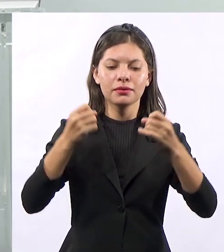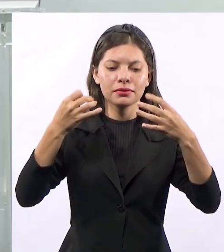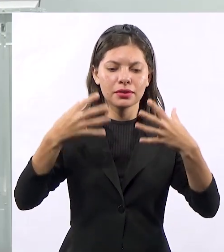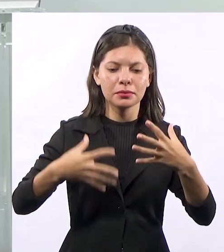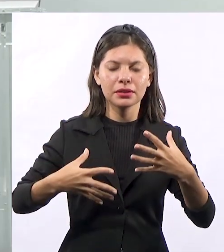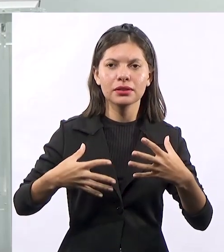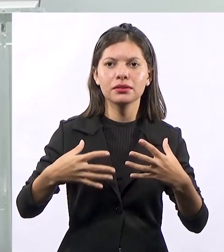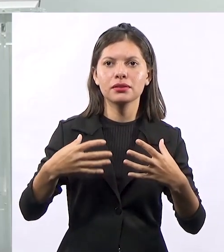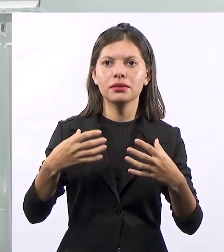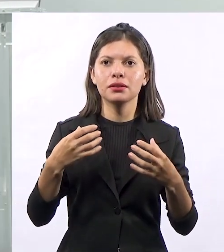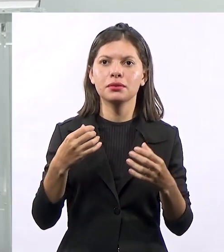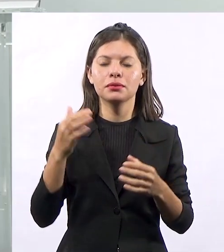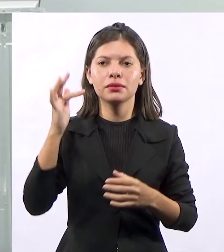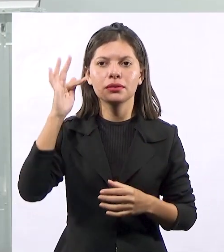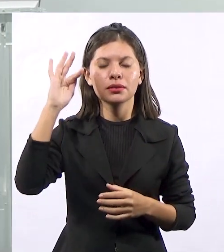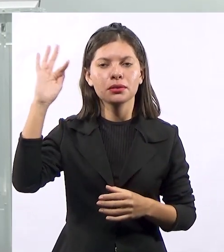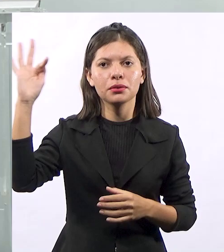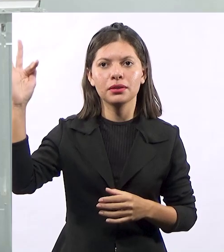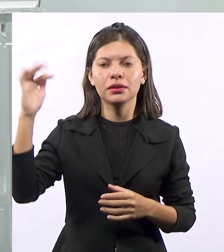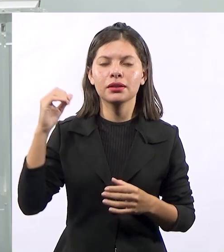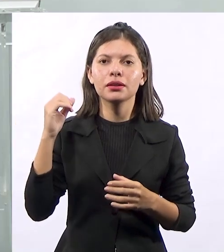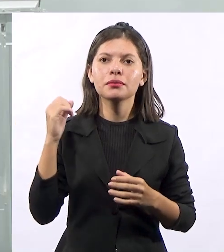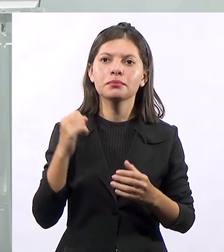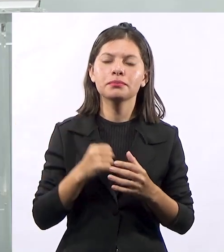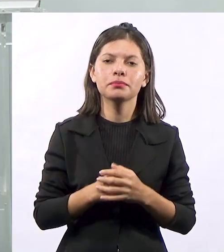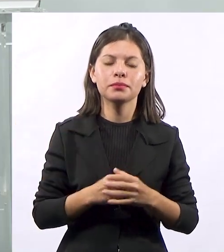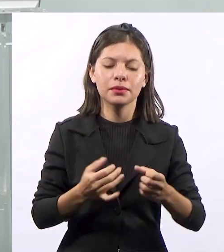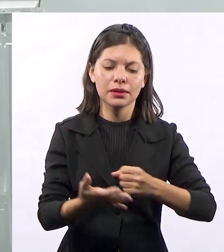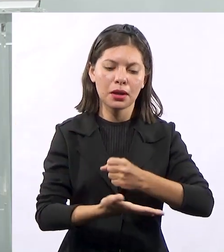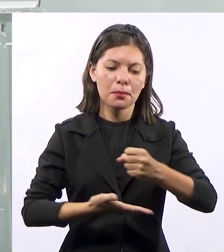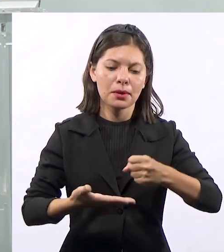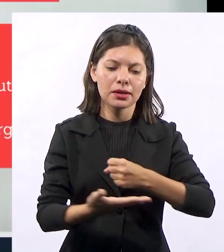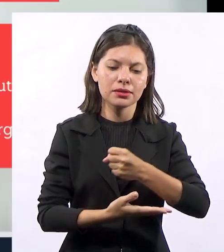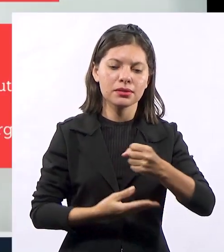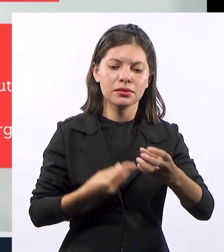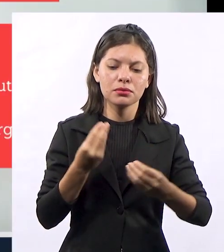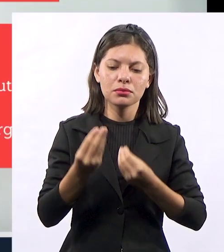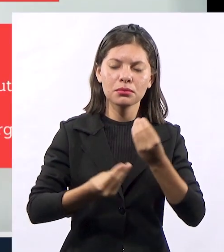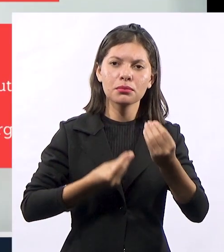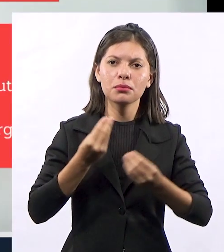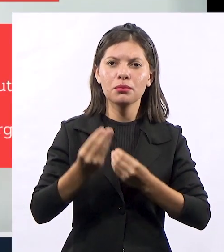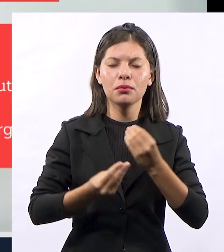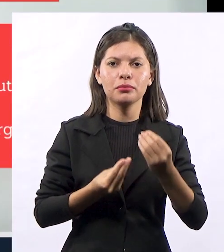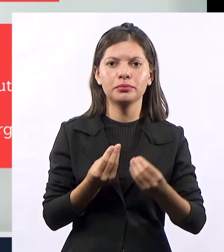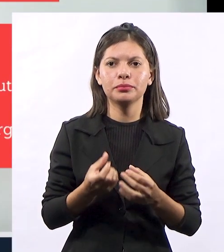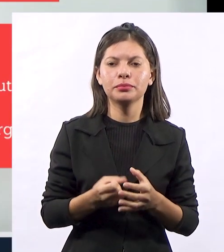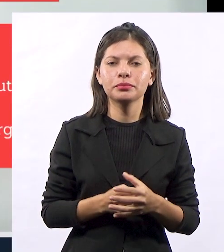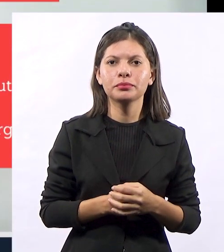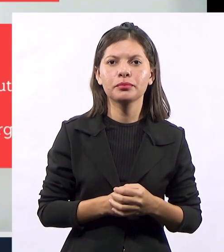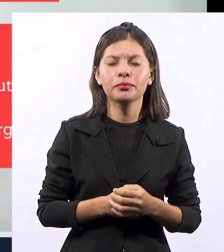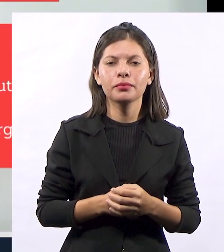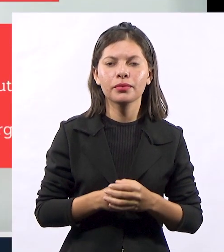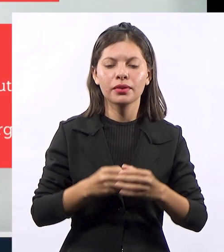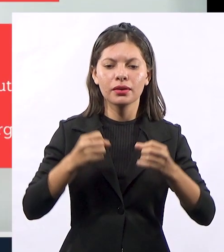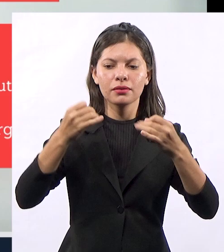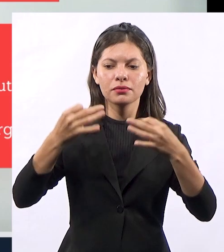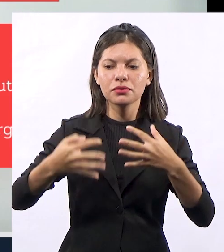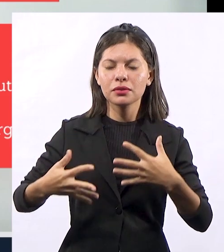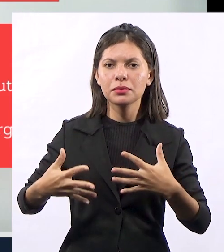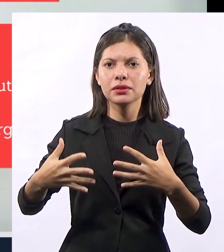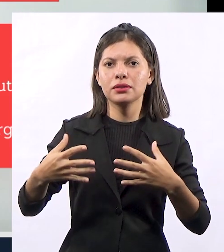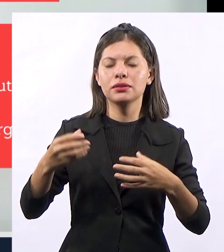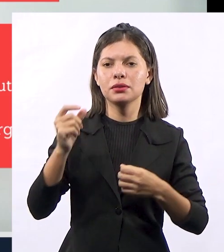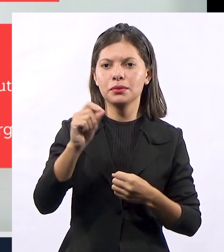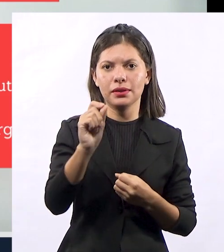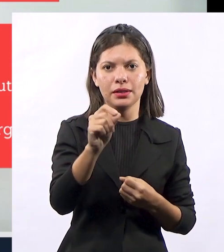teórica é sempre isso, é sempre o que vai te dar a base. E como é que acontece a fundamentação teórica? Bom, a fundamentação teórica é